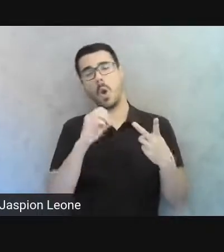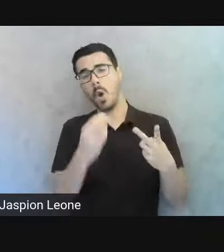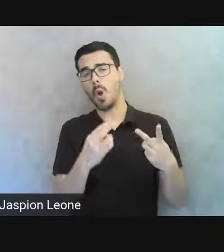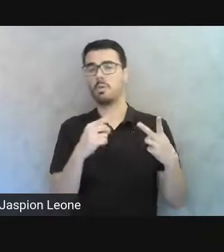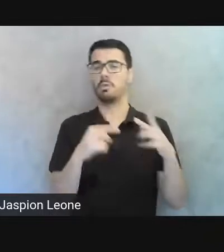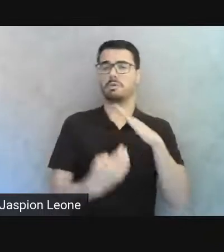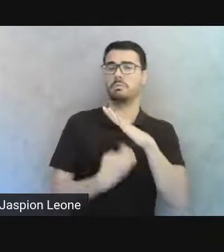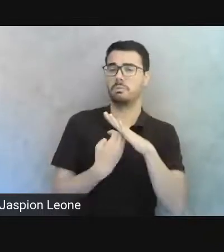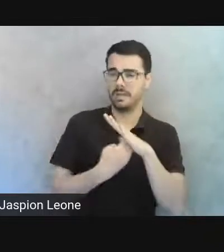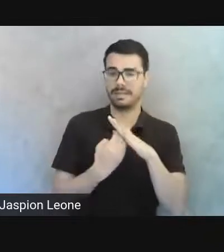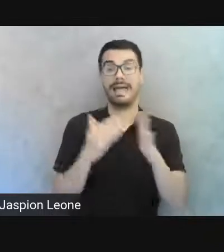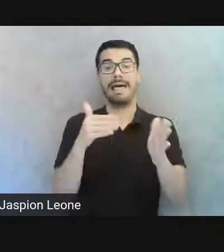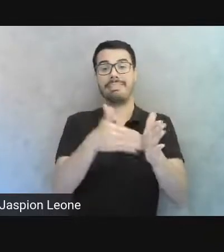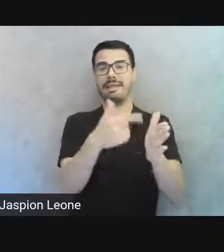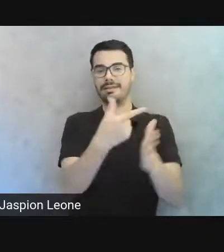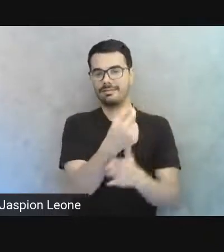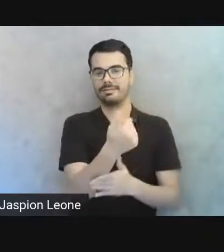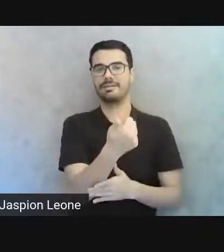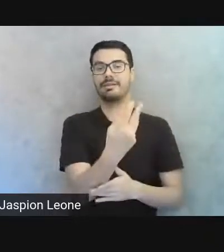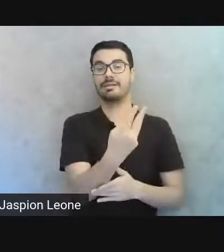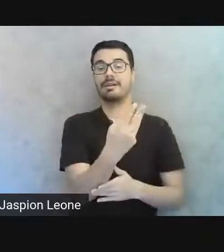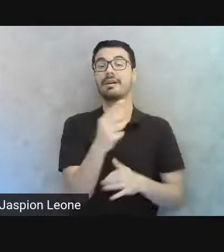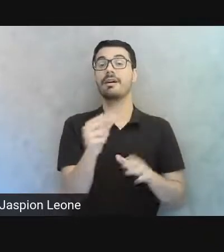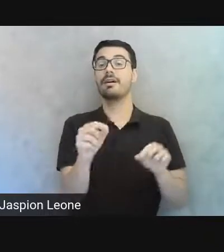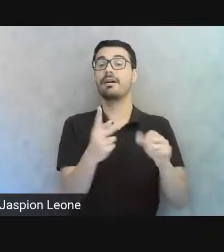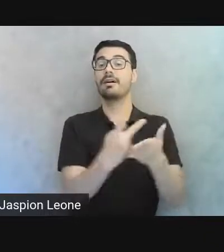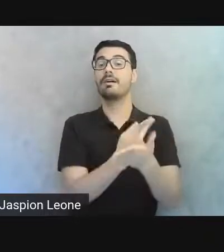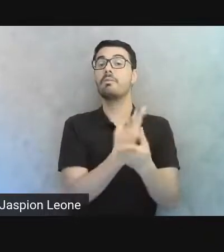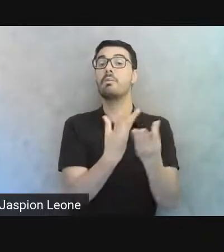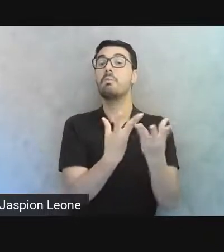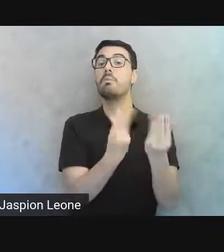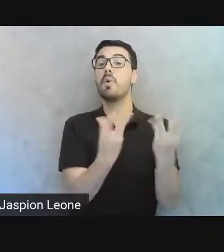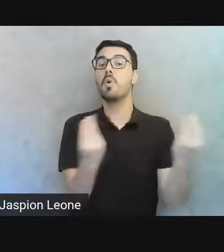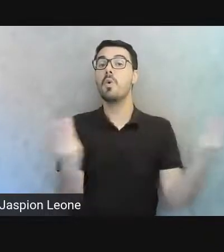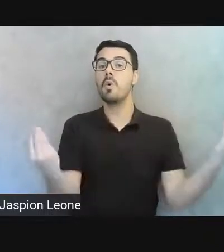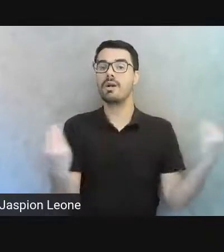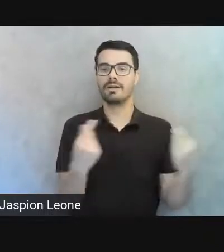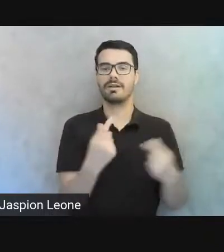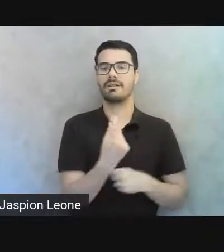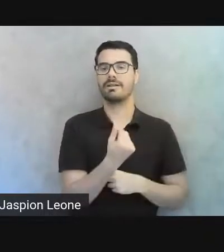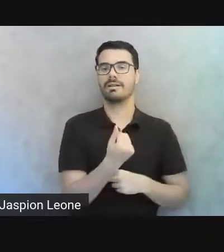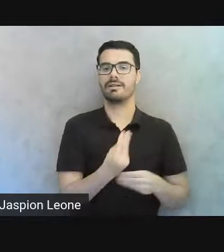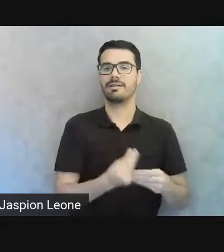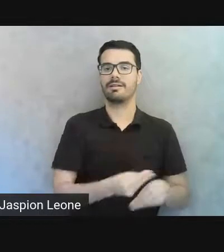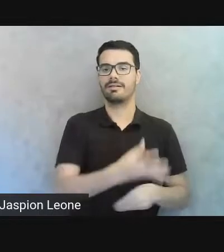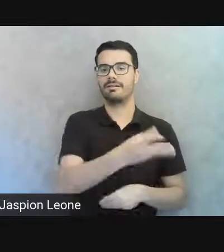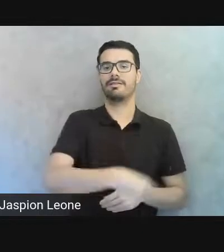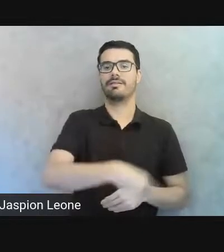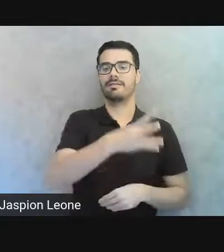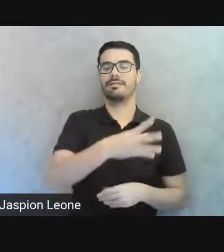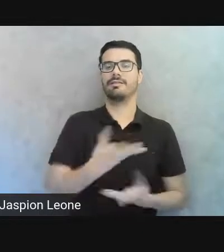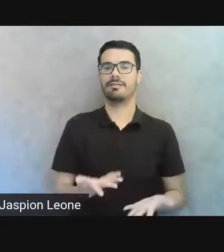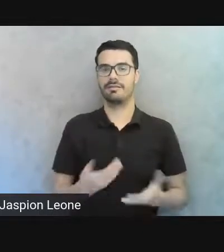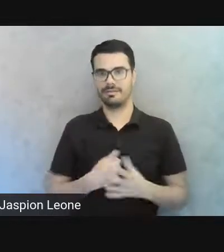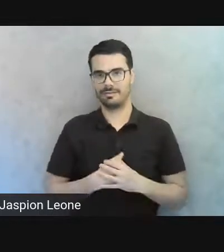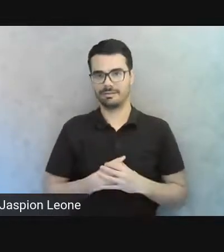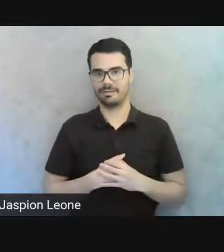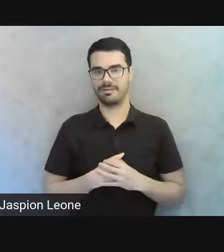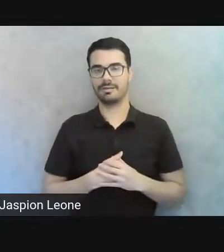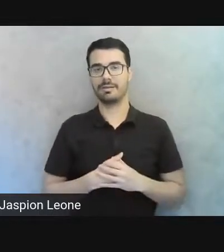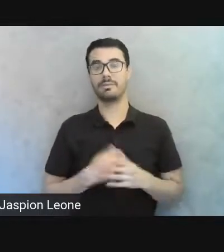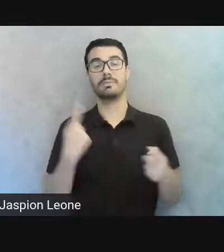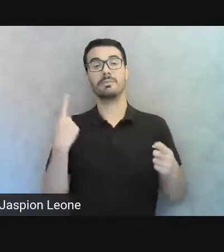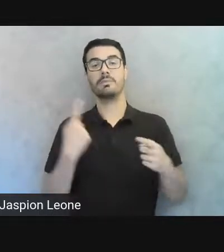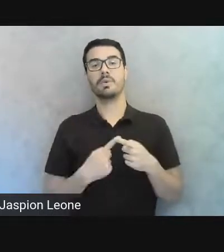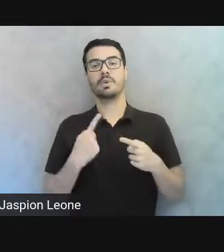produz uma extraordinária concentração da oferta de dinheiro, exatamente algo que a gente gostaria de evitar, em nome da não captura,